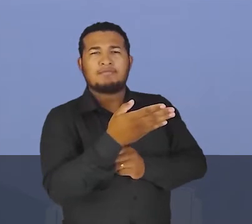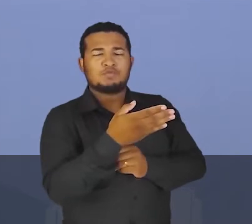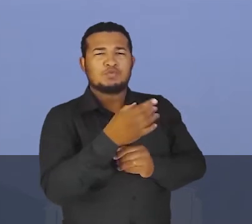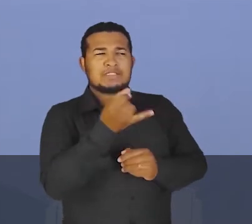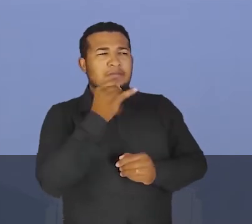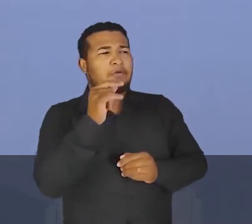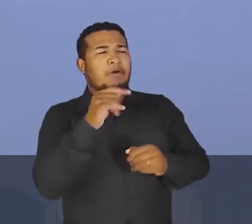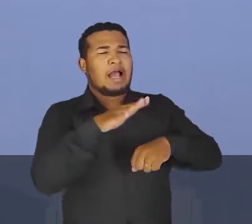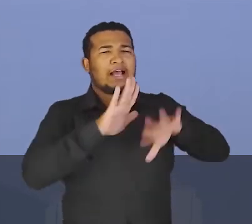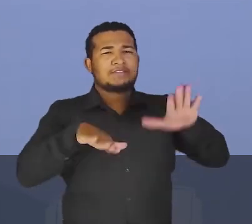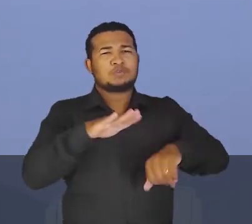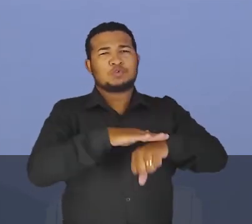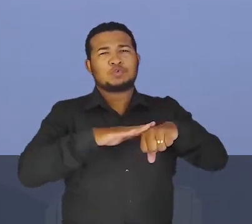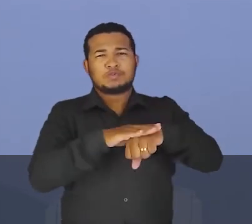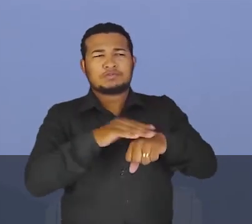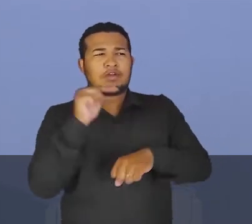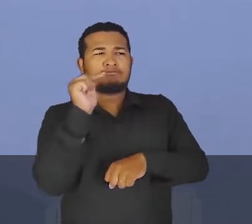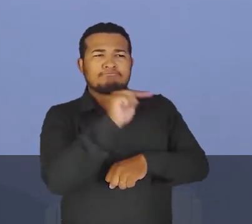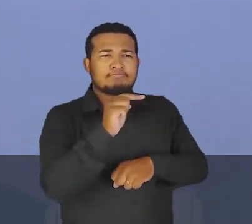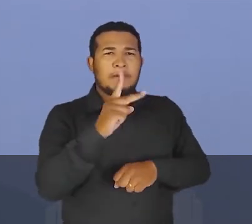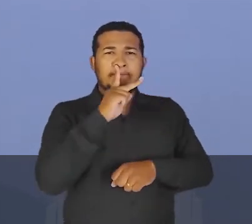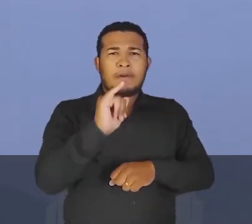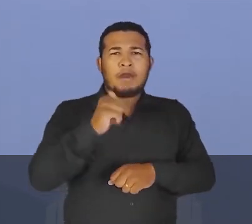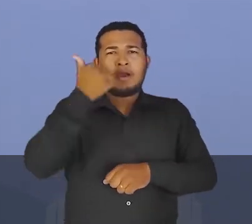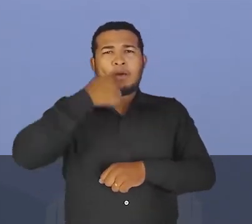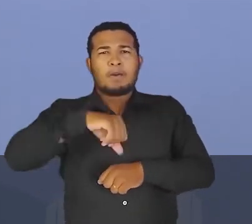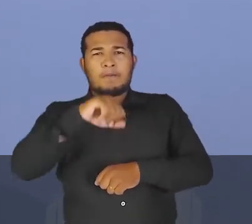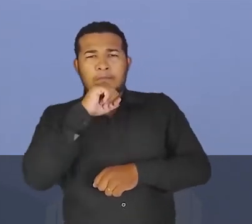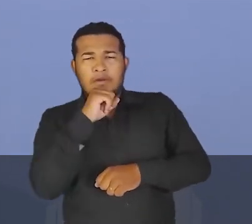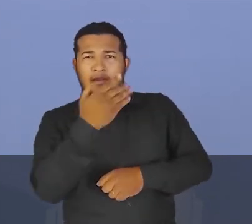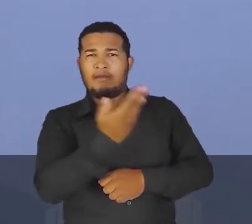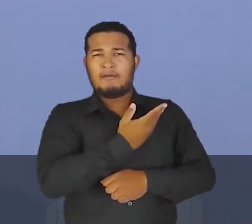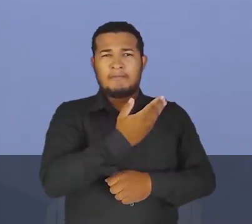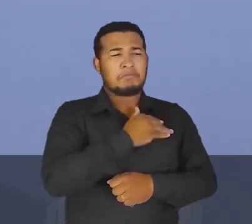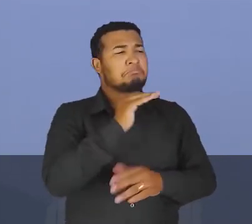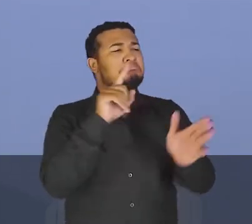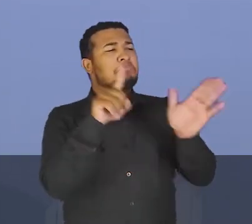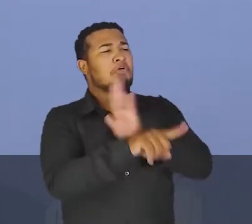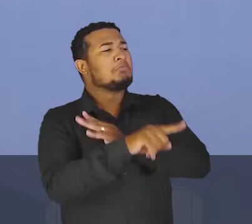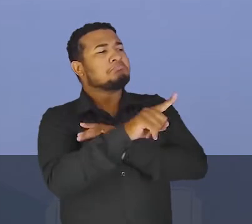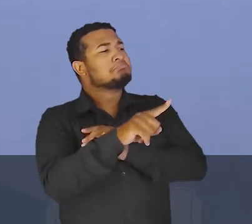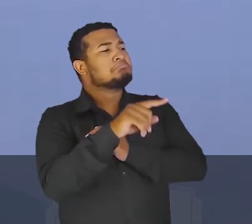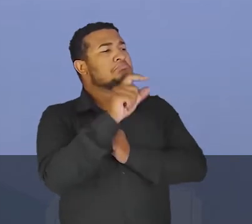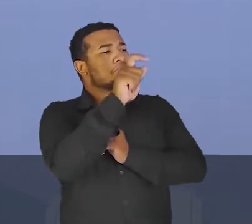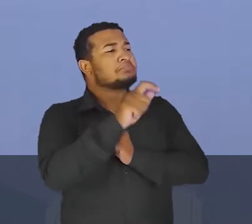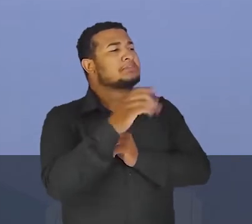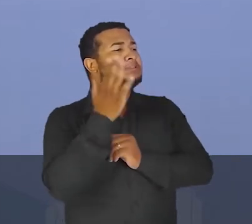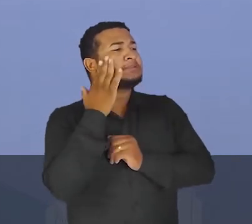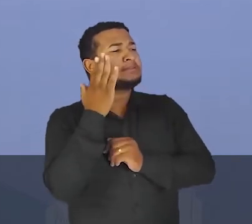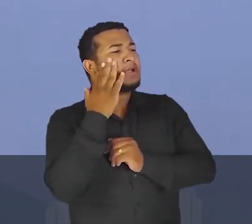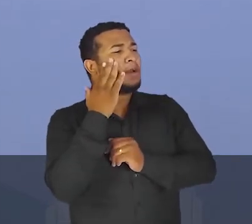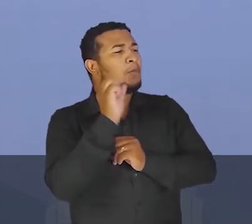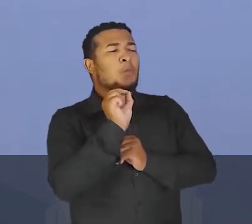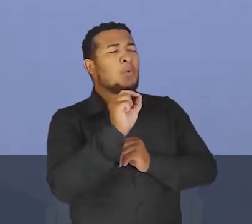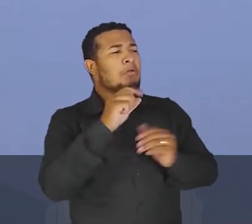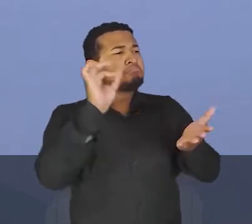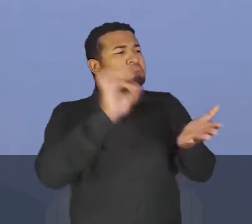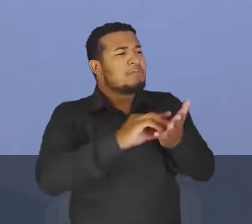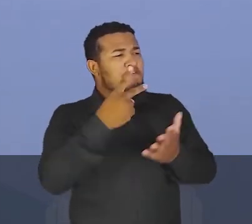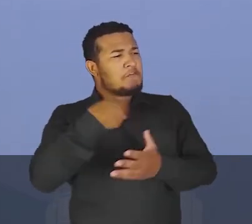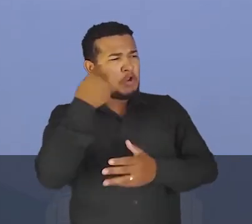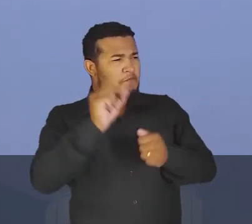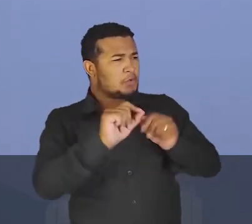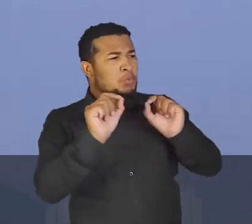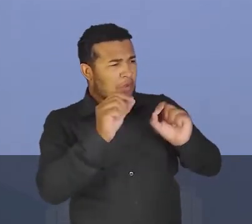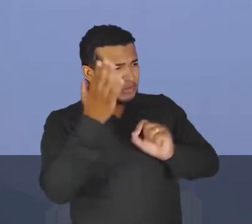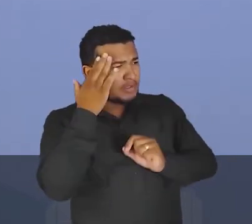você estiver conversando com alguém, com seus pais, com seus amigos, você pergunta para ele, você pergunta para essa pessoa: vem cá, você sabe o que faz um